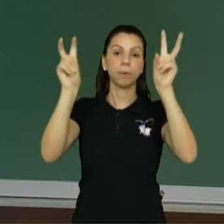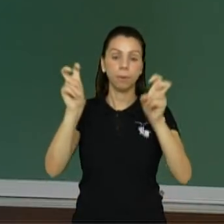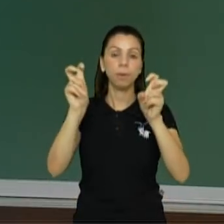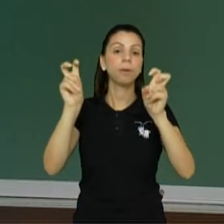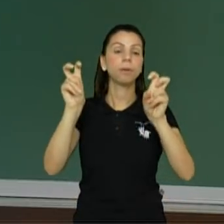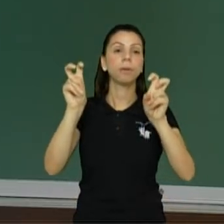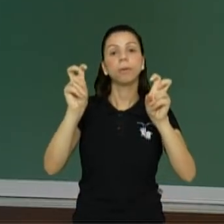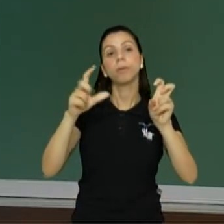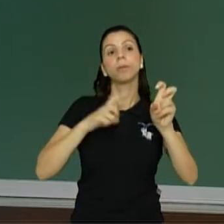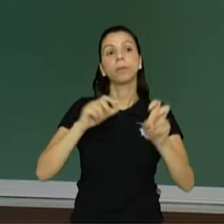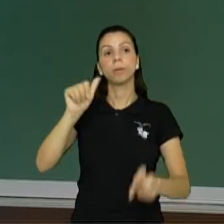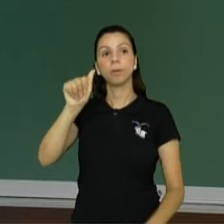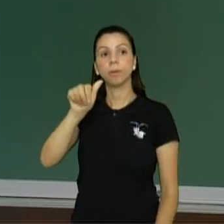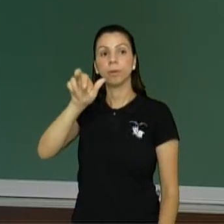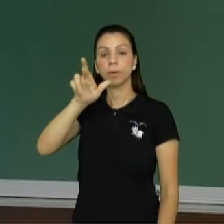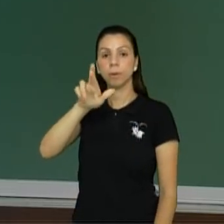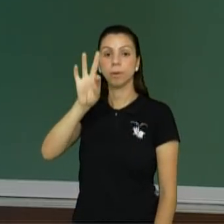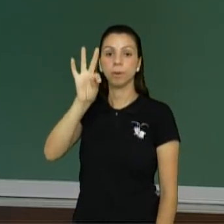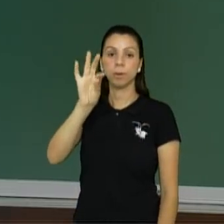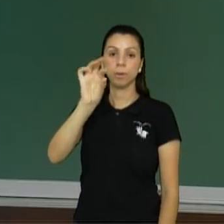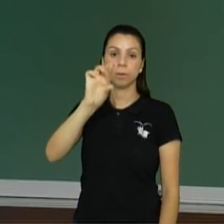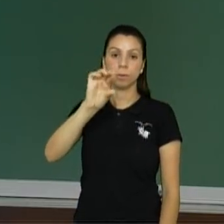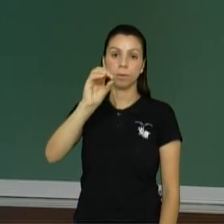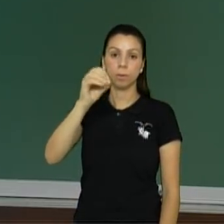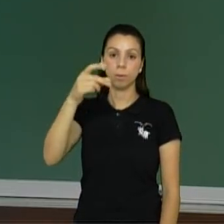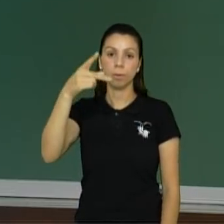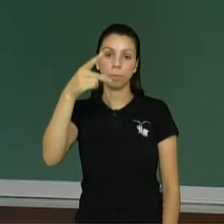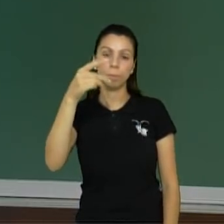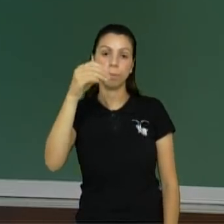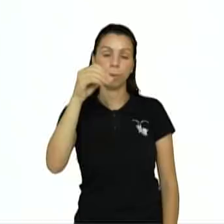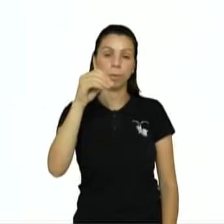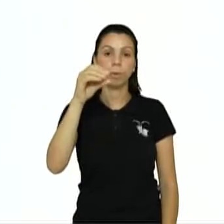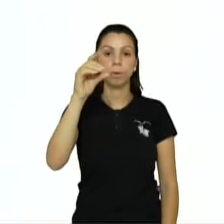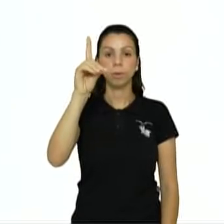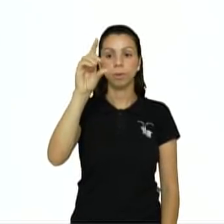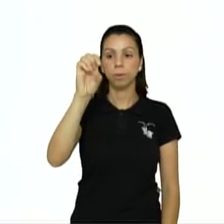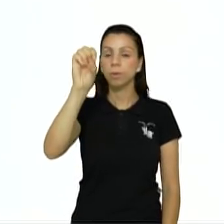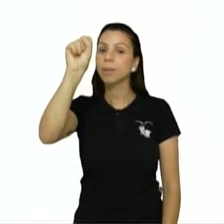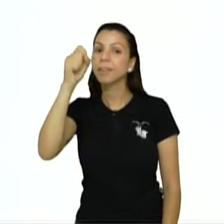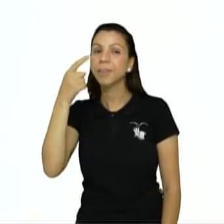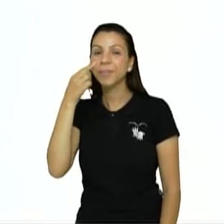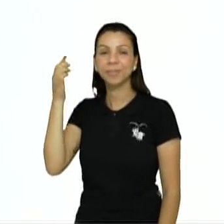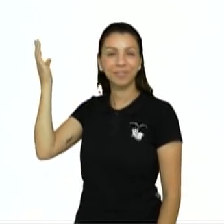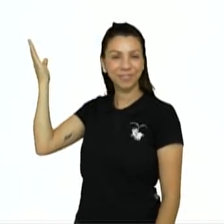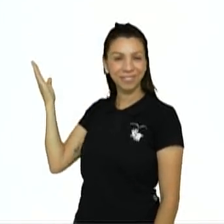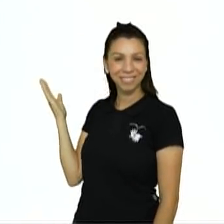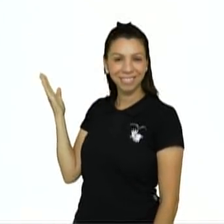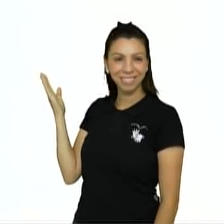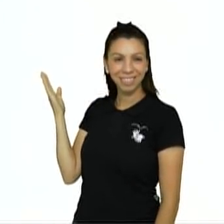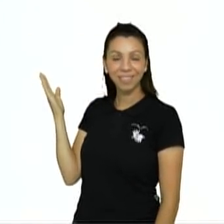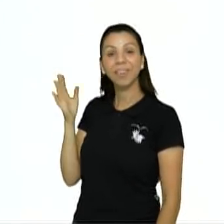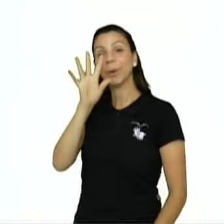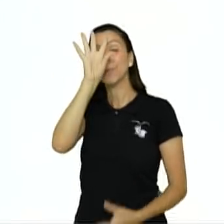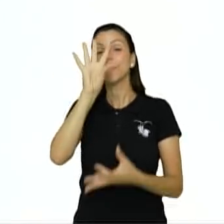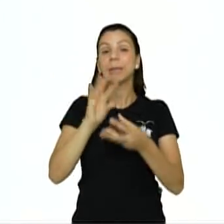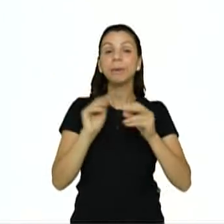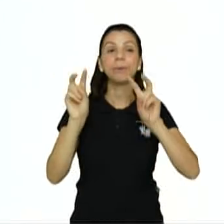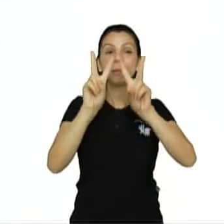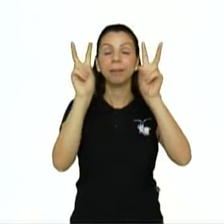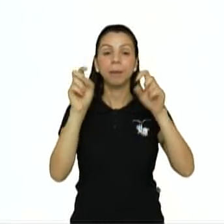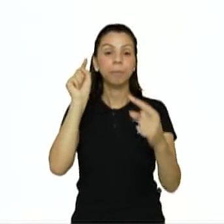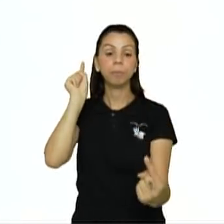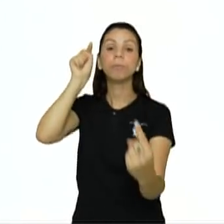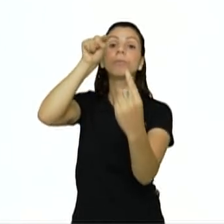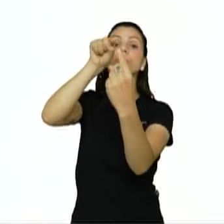é sobre os artrópodes. E a gente tem ali o Caterpie, que vai nos ajudar a entender esses assuntos. Nosso objetivo